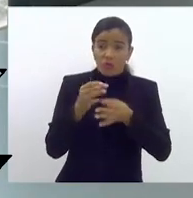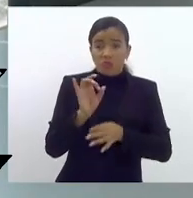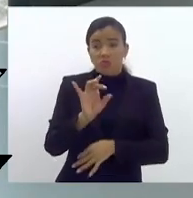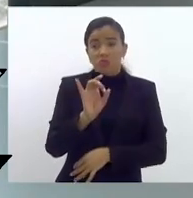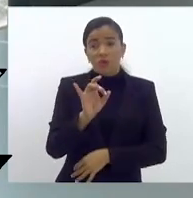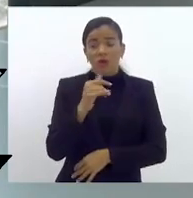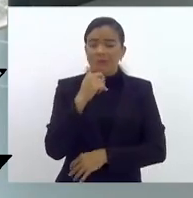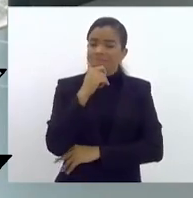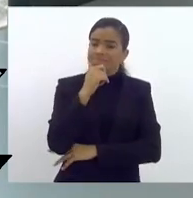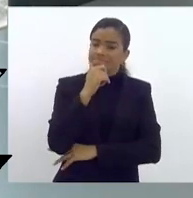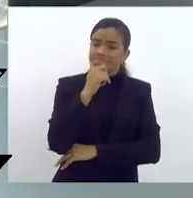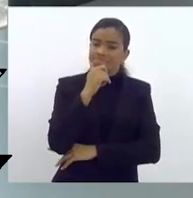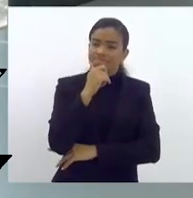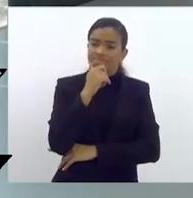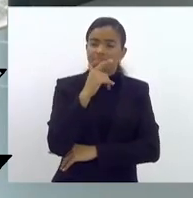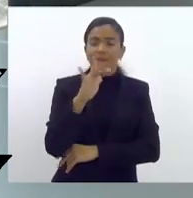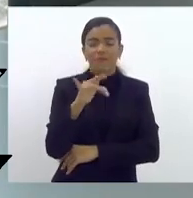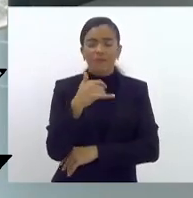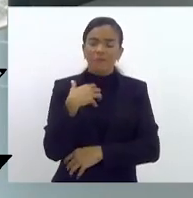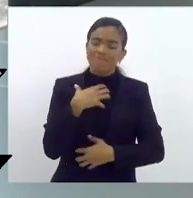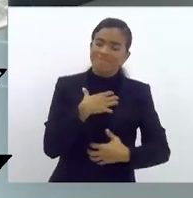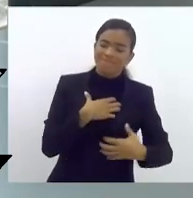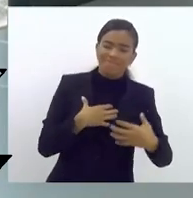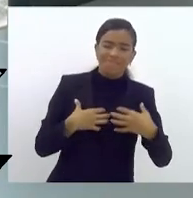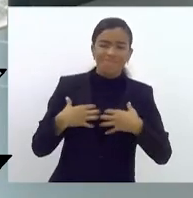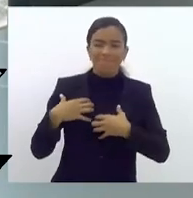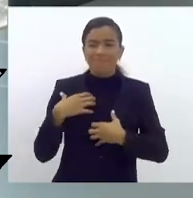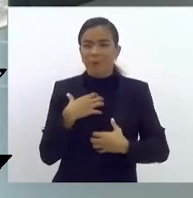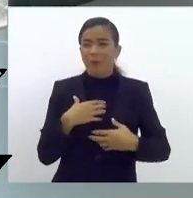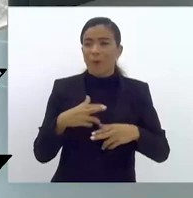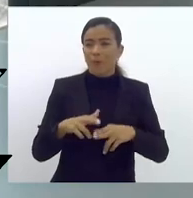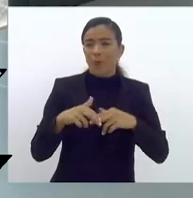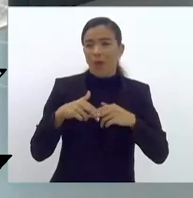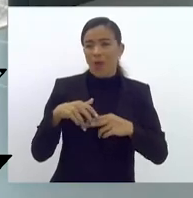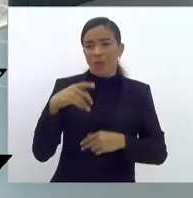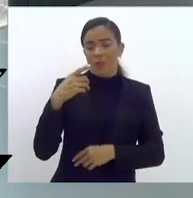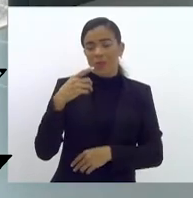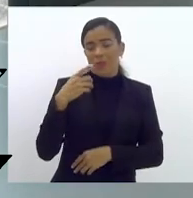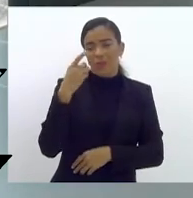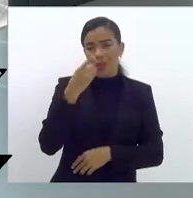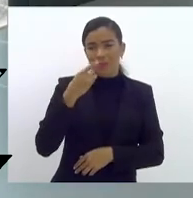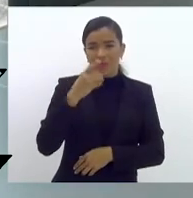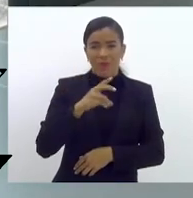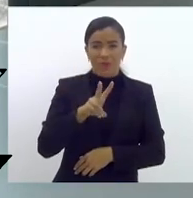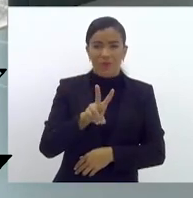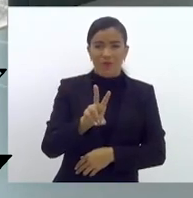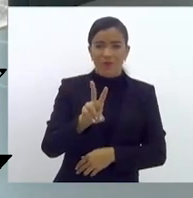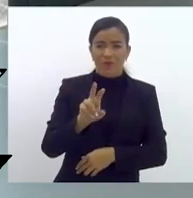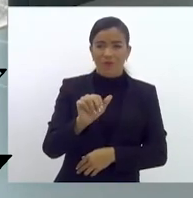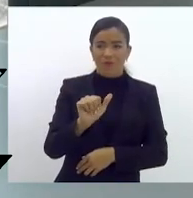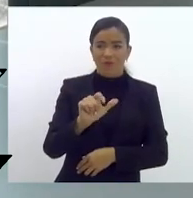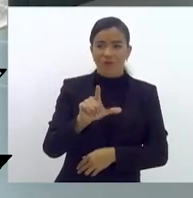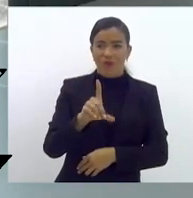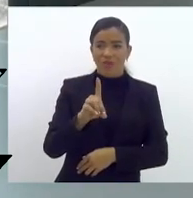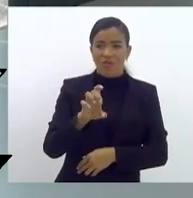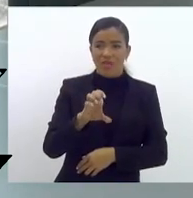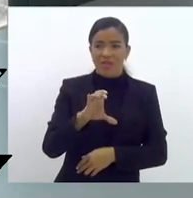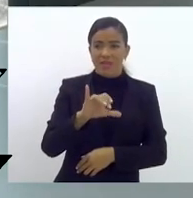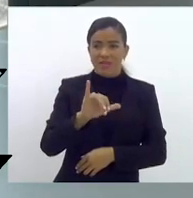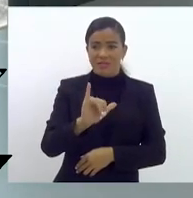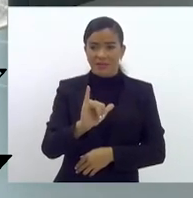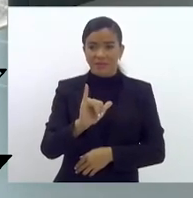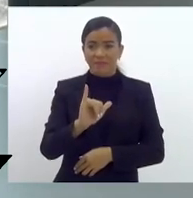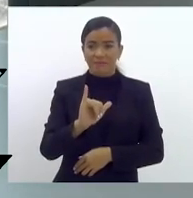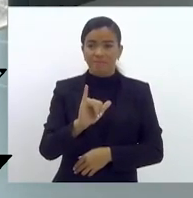só com com lá estimando por conta do projeto Deputado Valdecir Porque tem uma razão específica que é